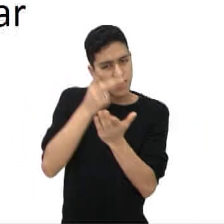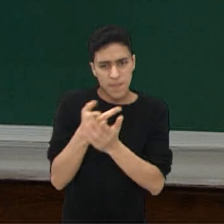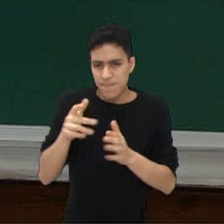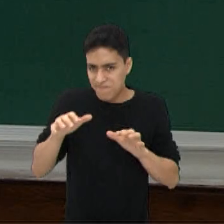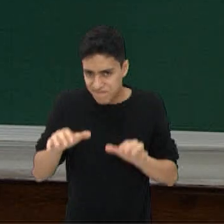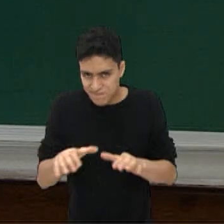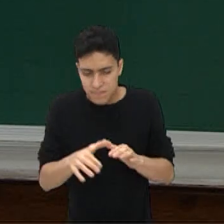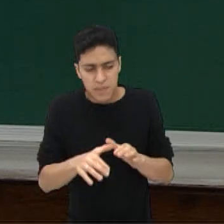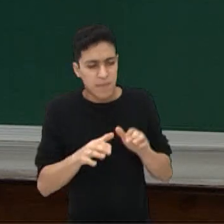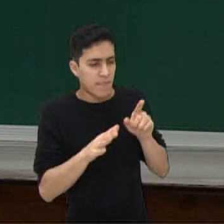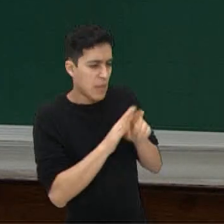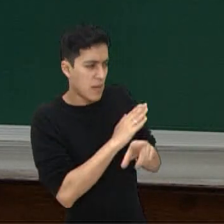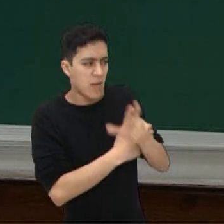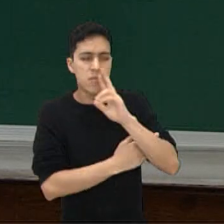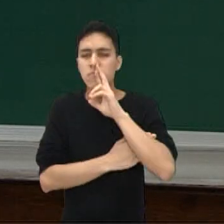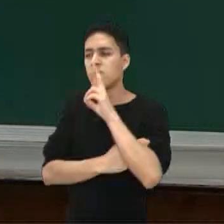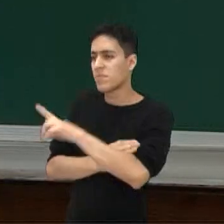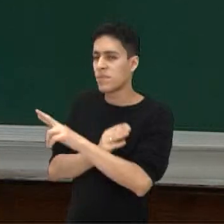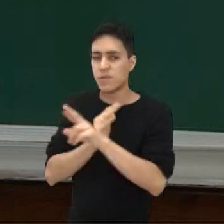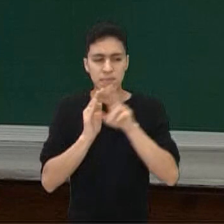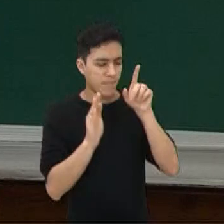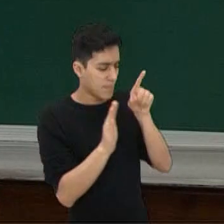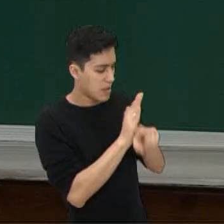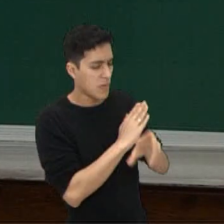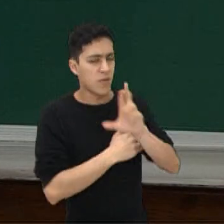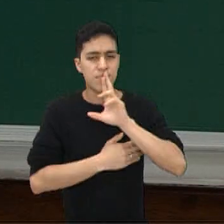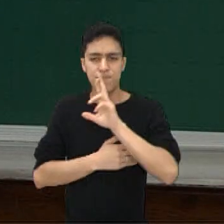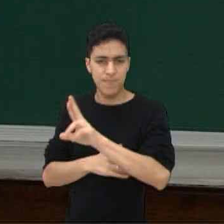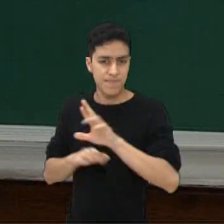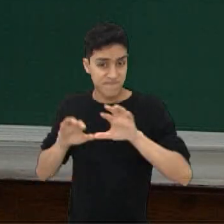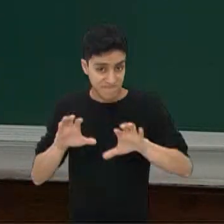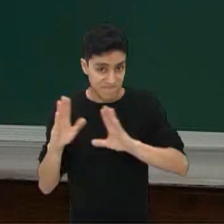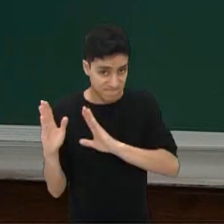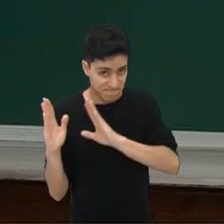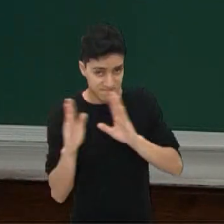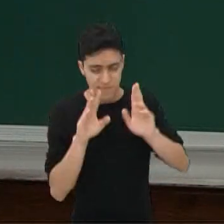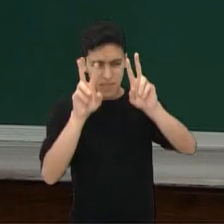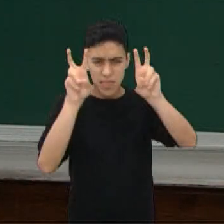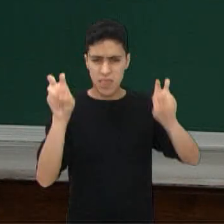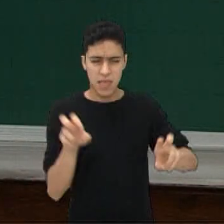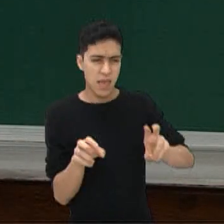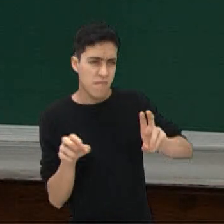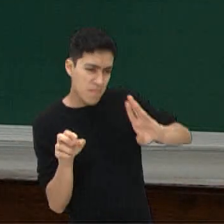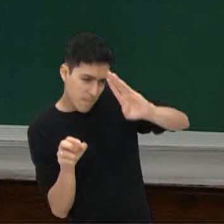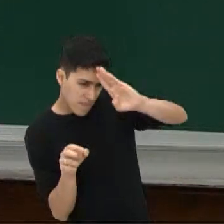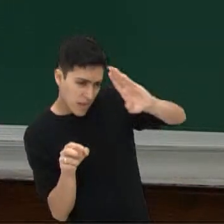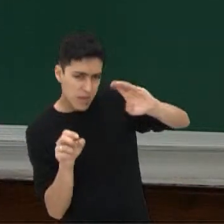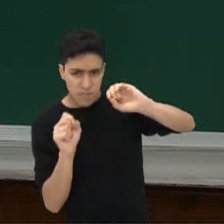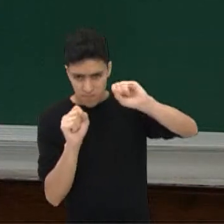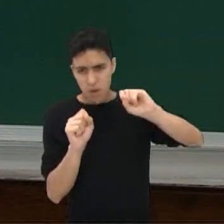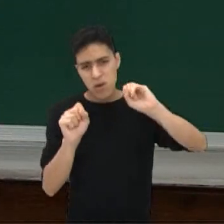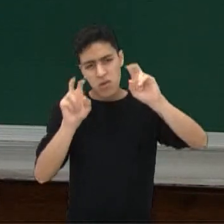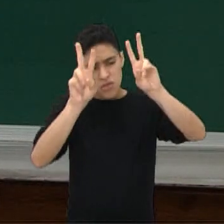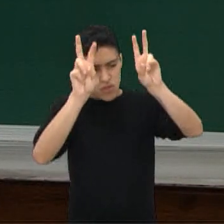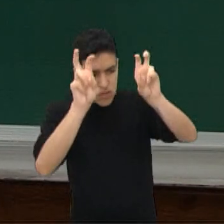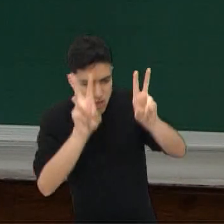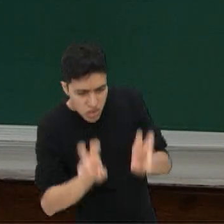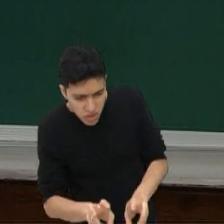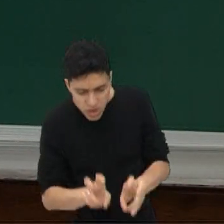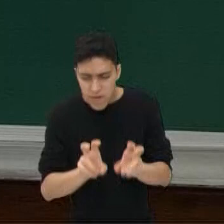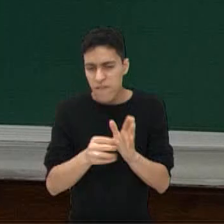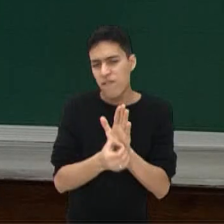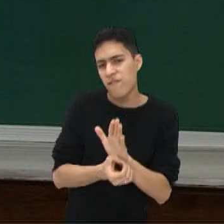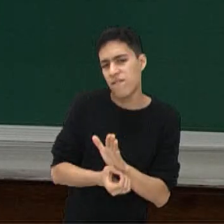ter pergunta, resposta, tá? Tem um tema central, que pode ter subtemas também, vai